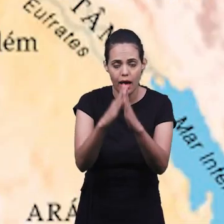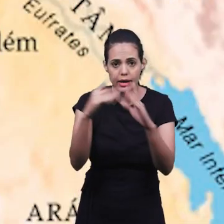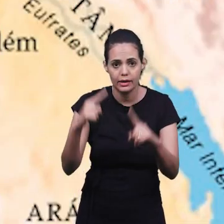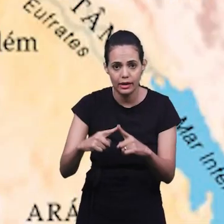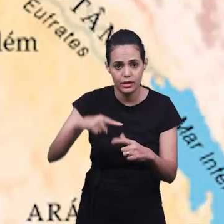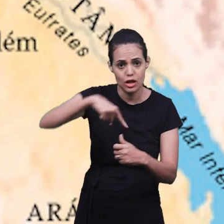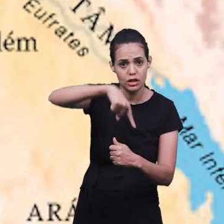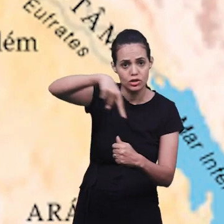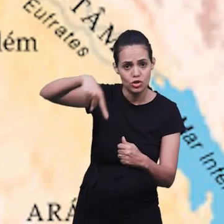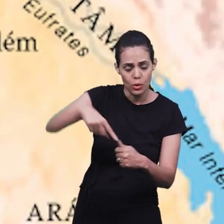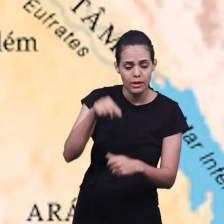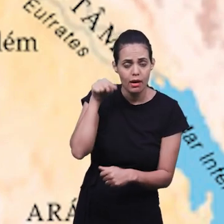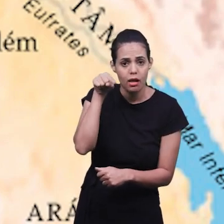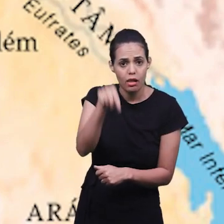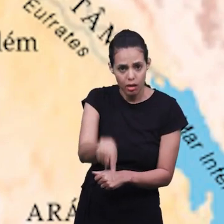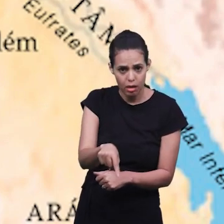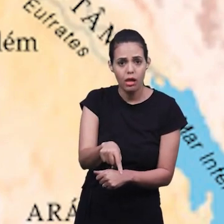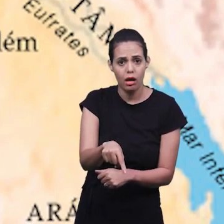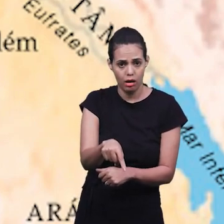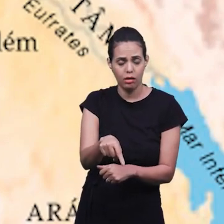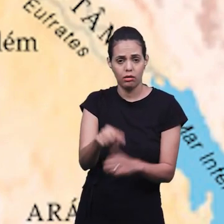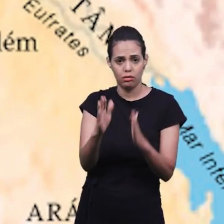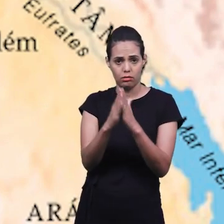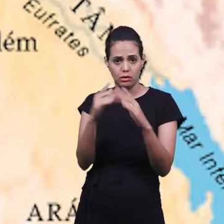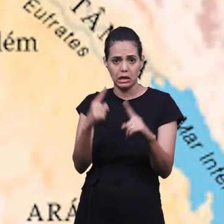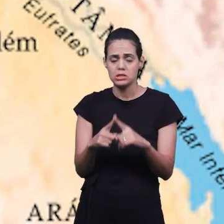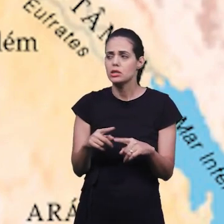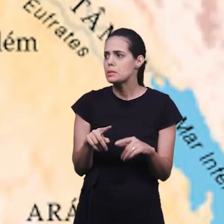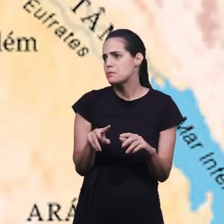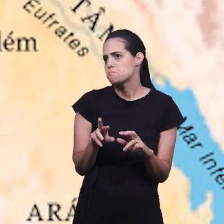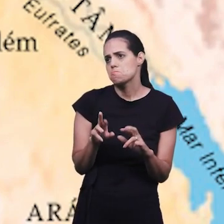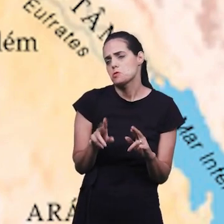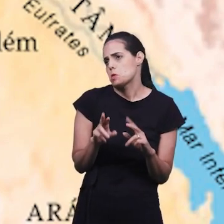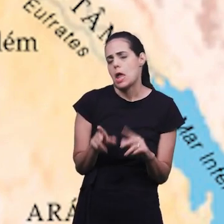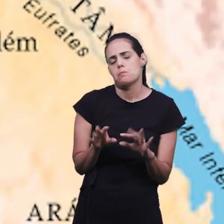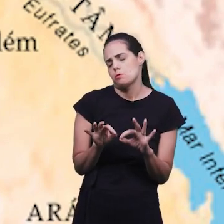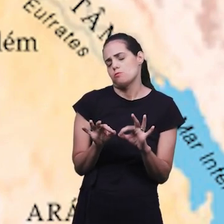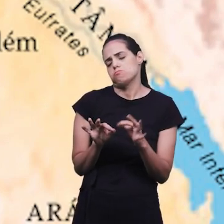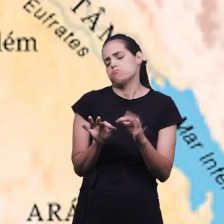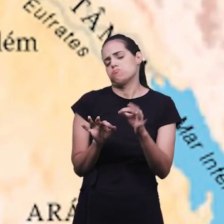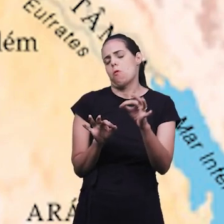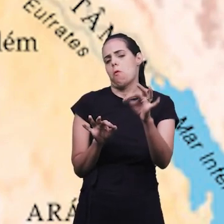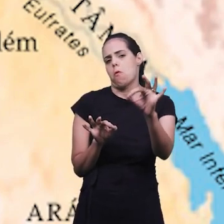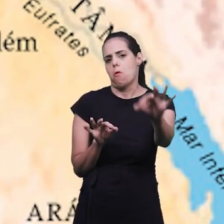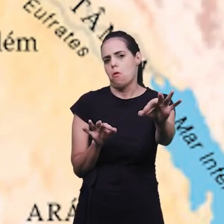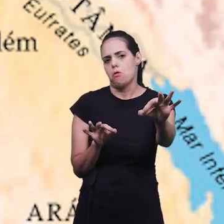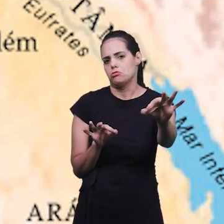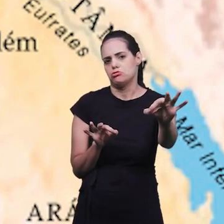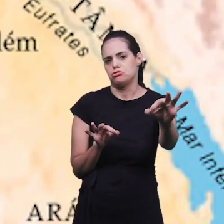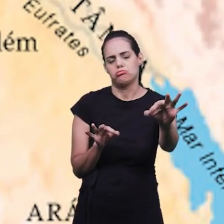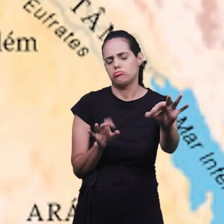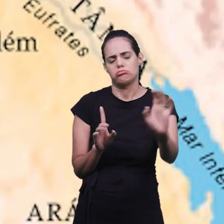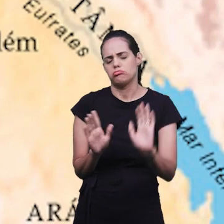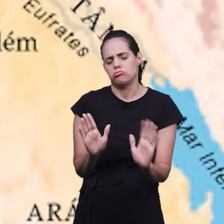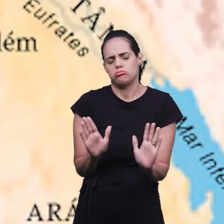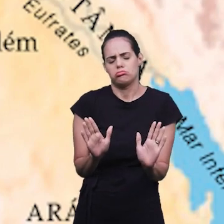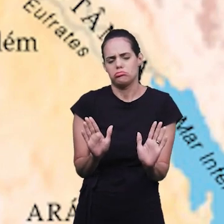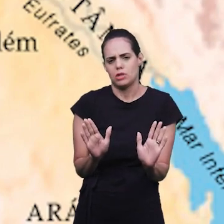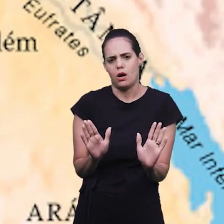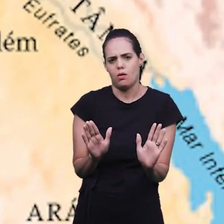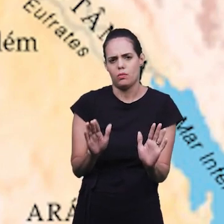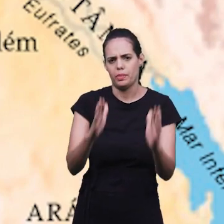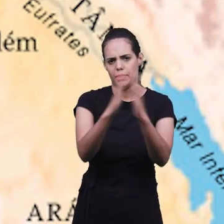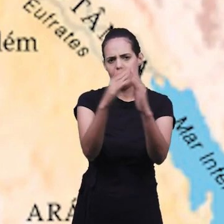era uma igreja florescente, onde as pessoas passavam por lá. Não era tão longe também de Antioquia.